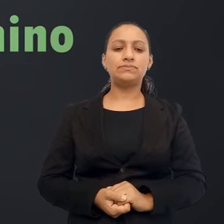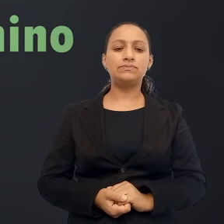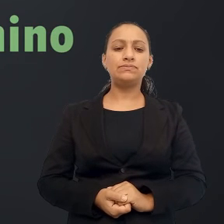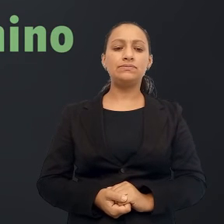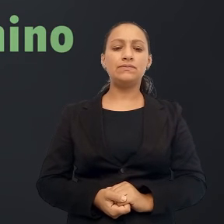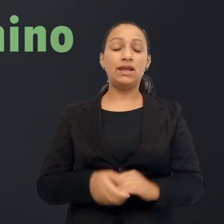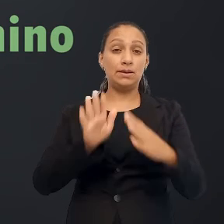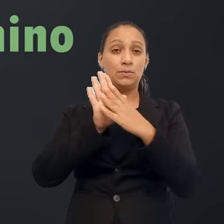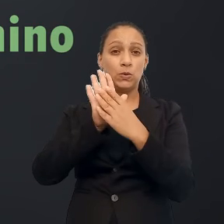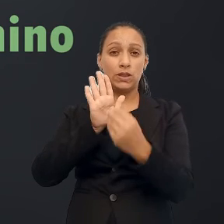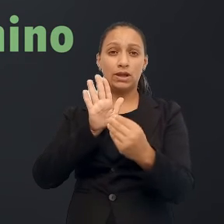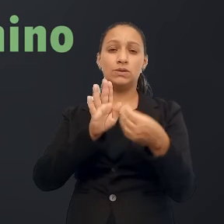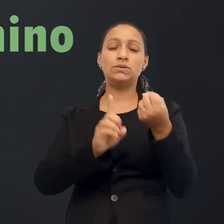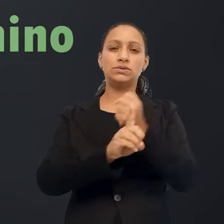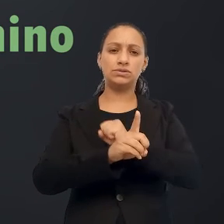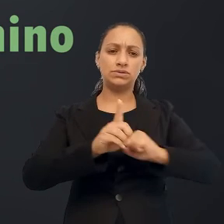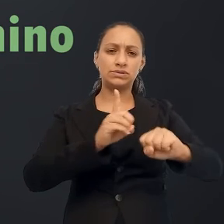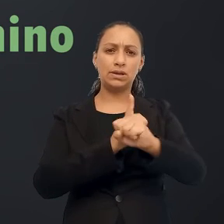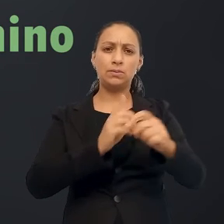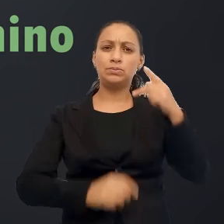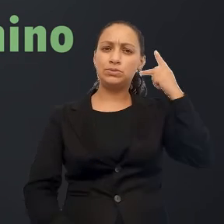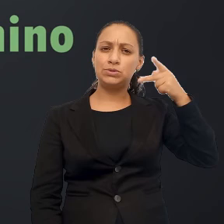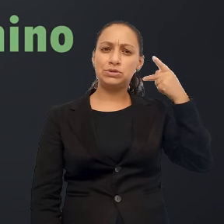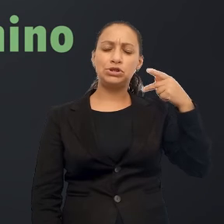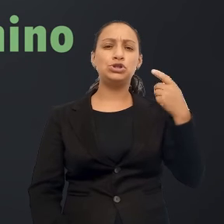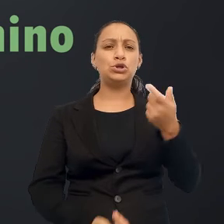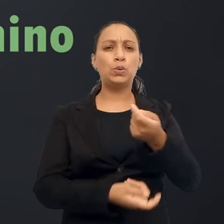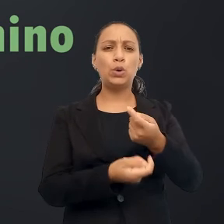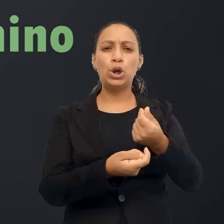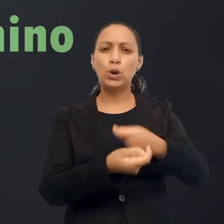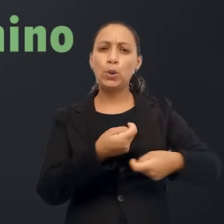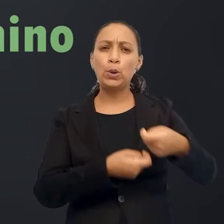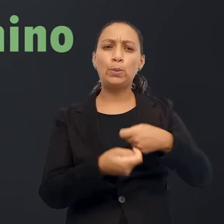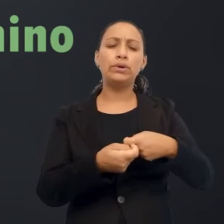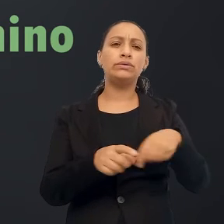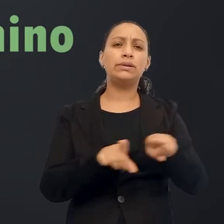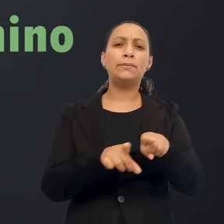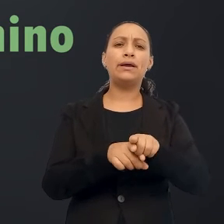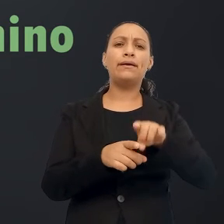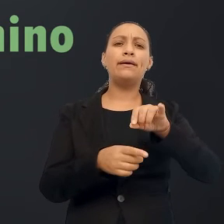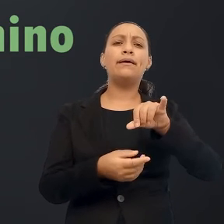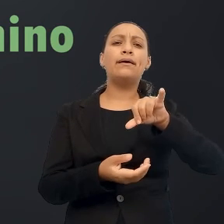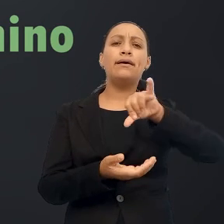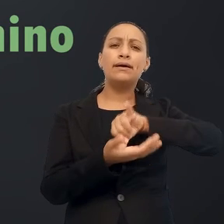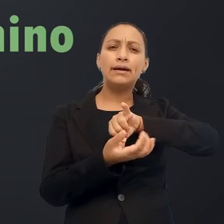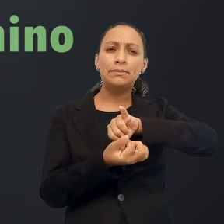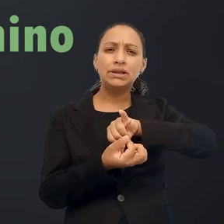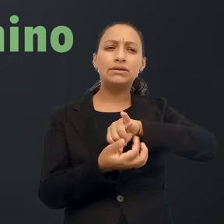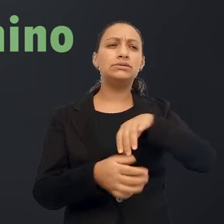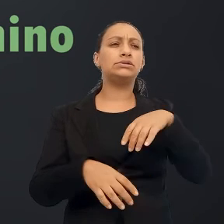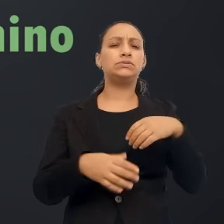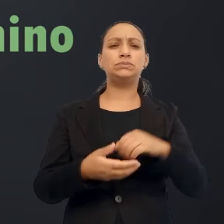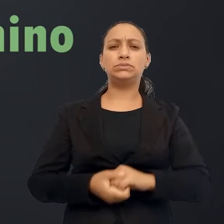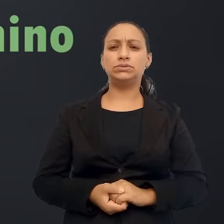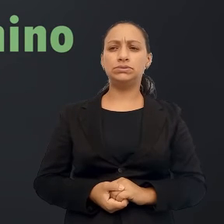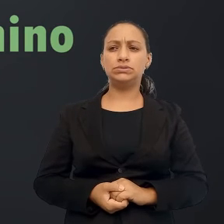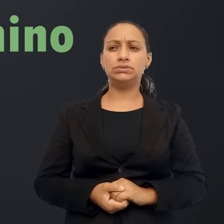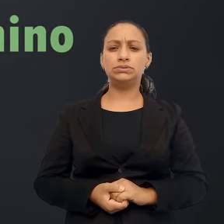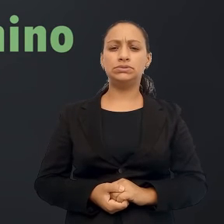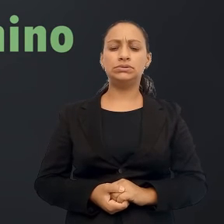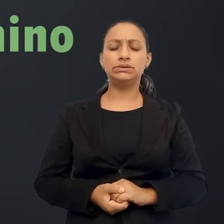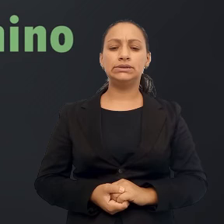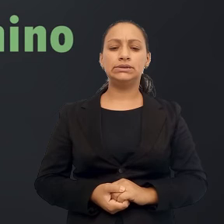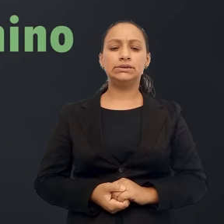modelo social, político e econômico que a gente tem do capitalismo, das questões políticas, de que